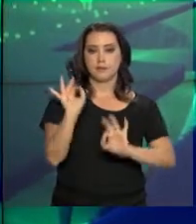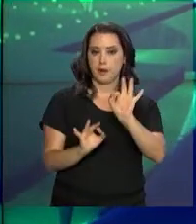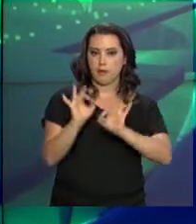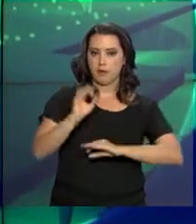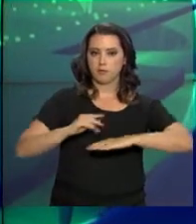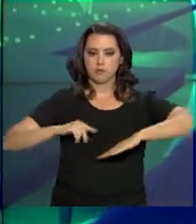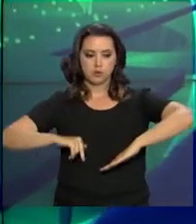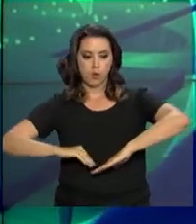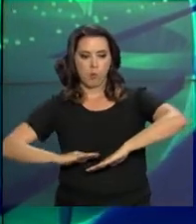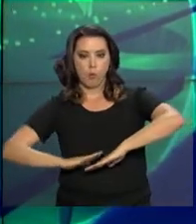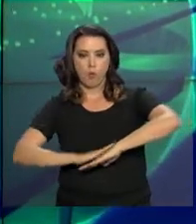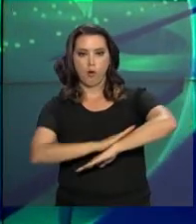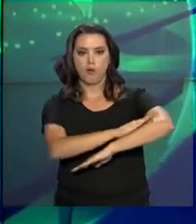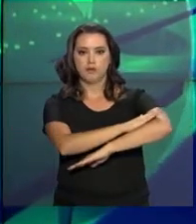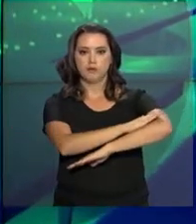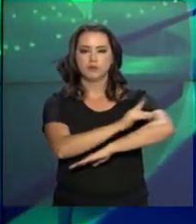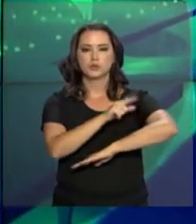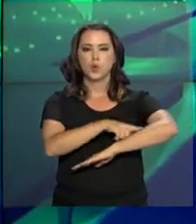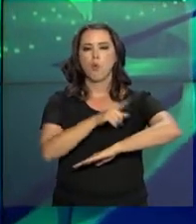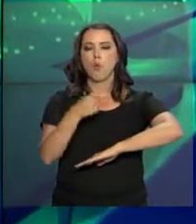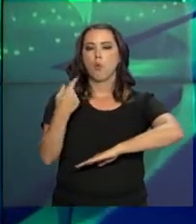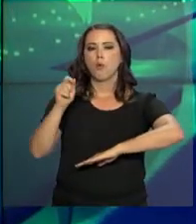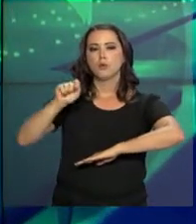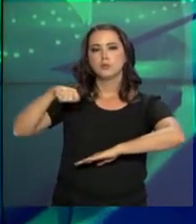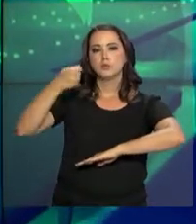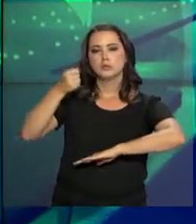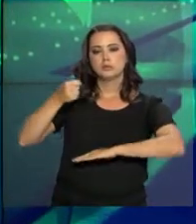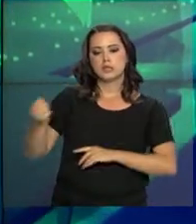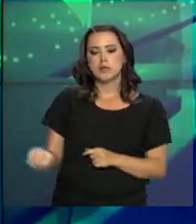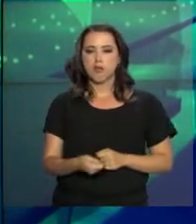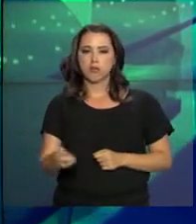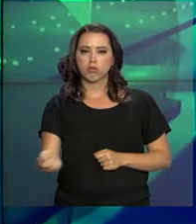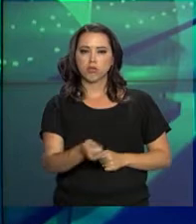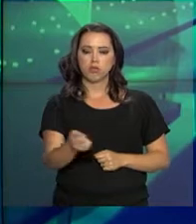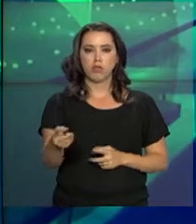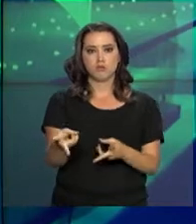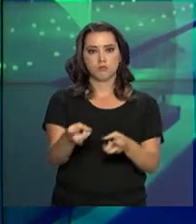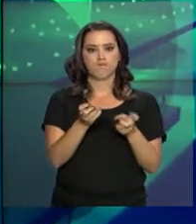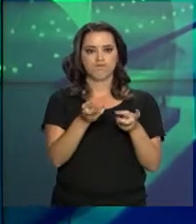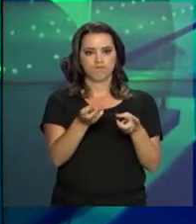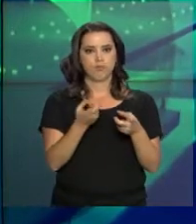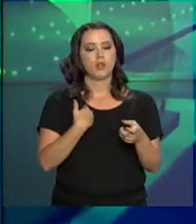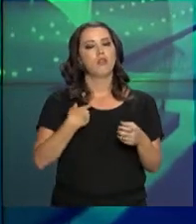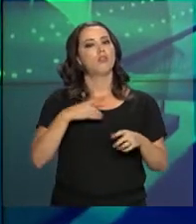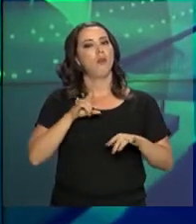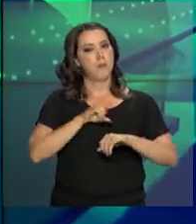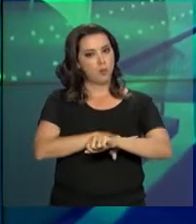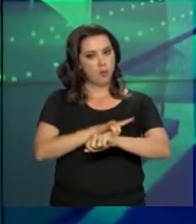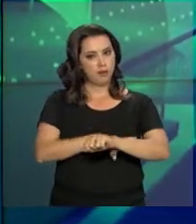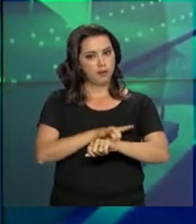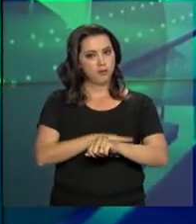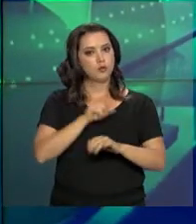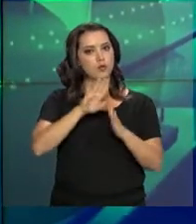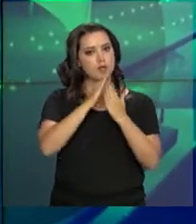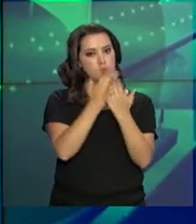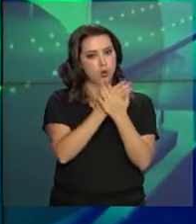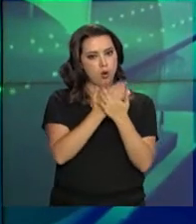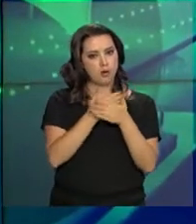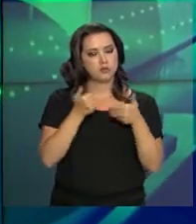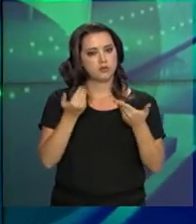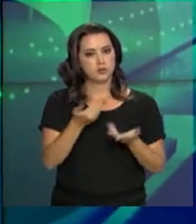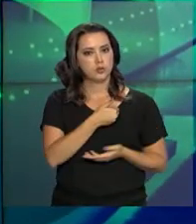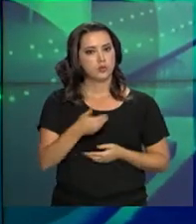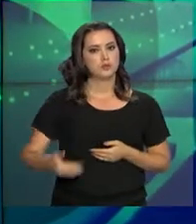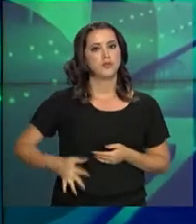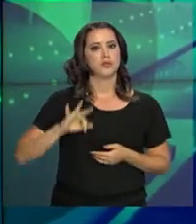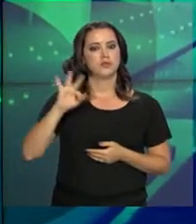adaptados com rampas de acessos, sinalização tátil e visual e adequações nos sanitários. São escolas assim que o governo